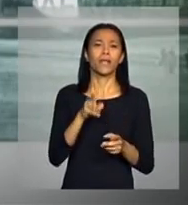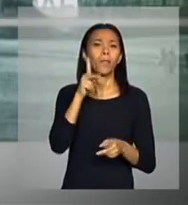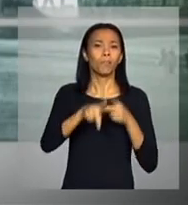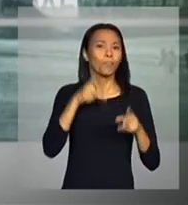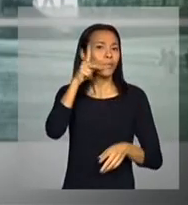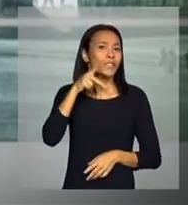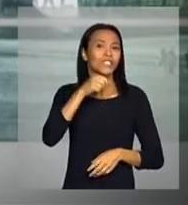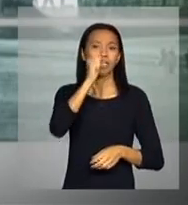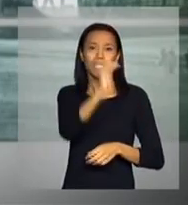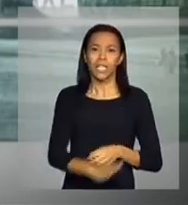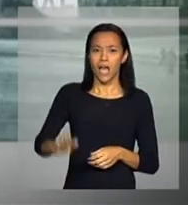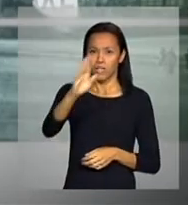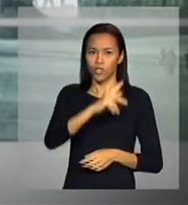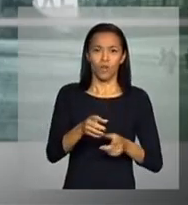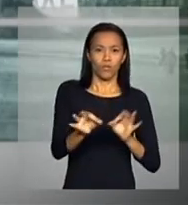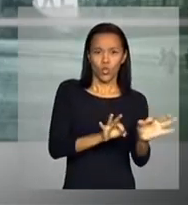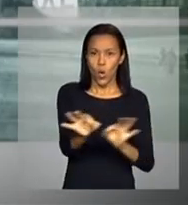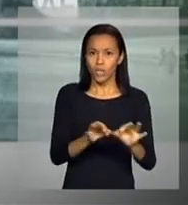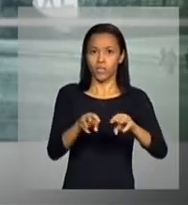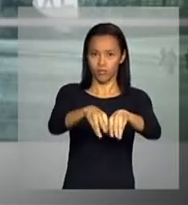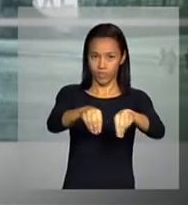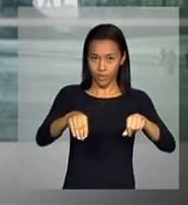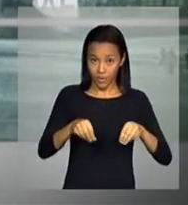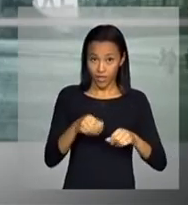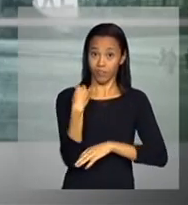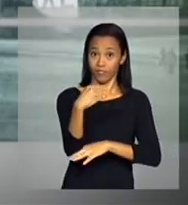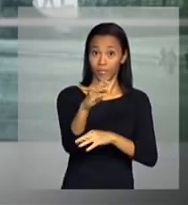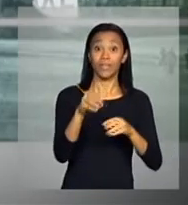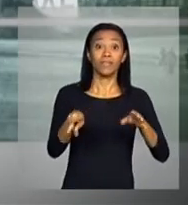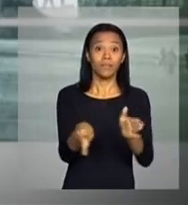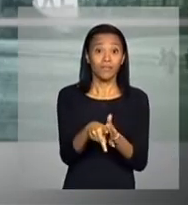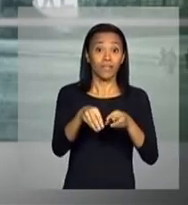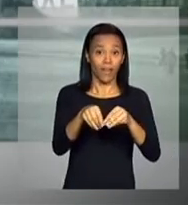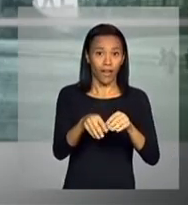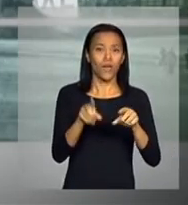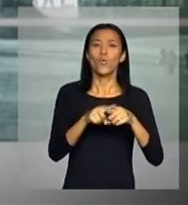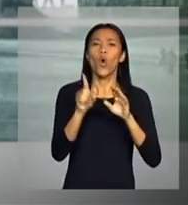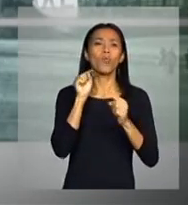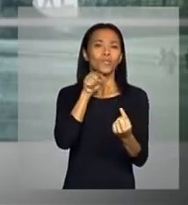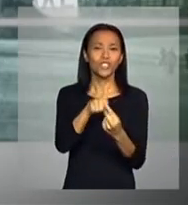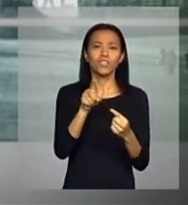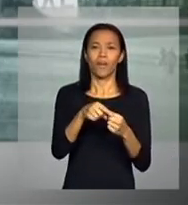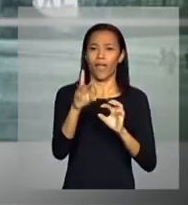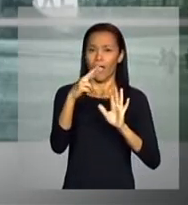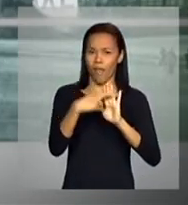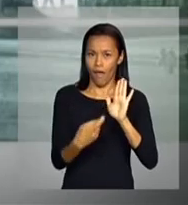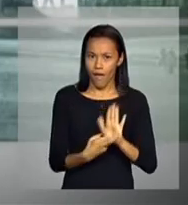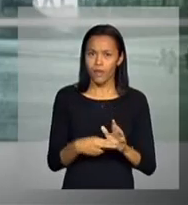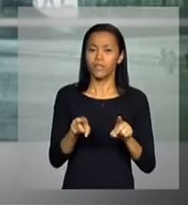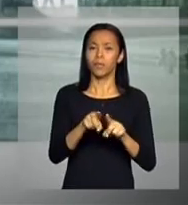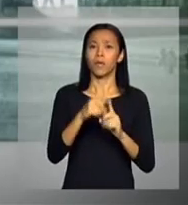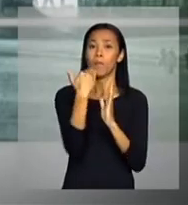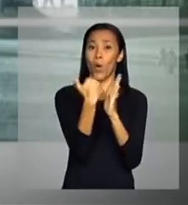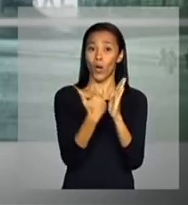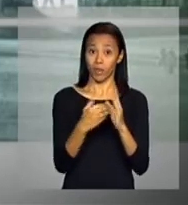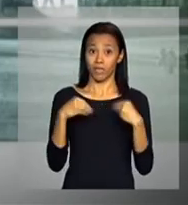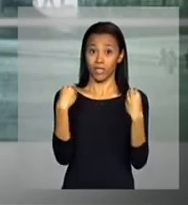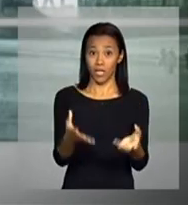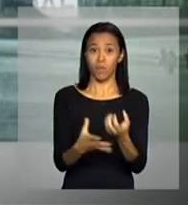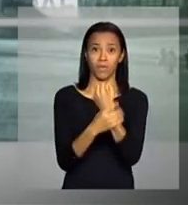Gestão Territorial e Ambiental de Terras Indígenas. O objetivo é estabelecer diretrizes e programas que garantam a